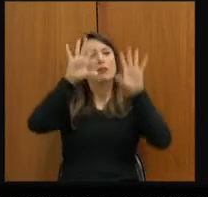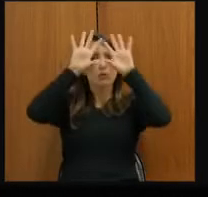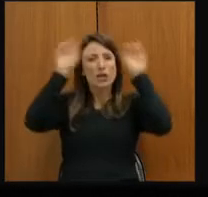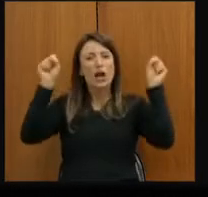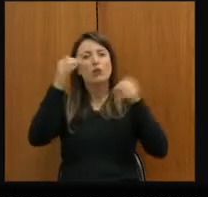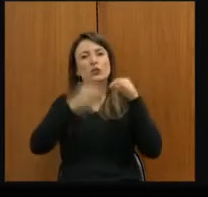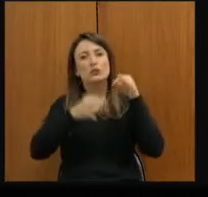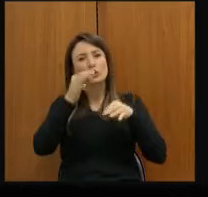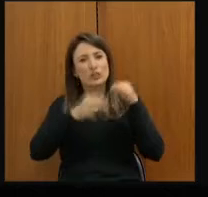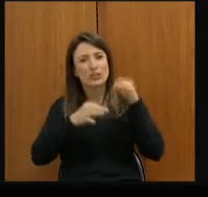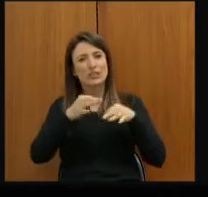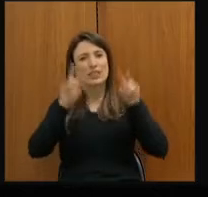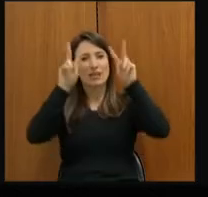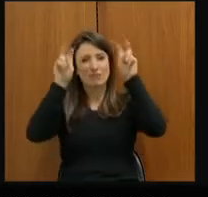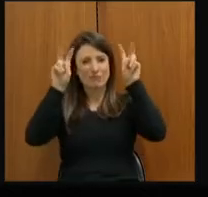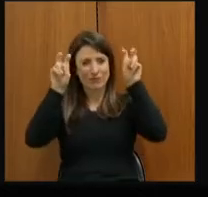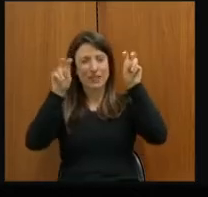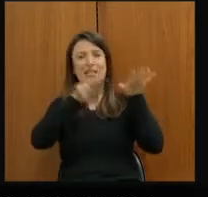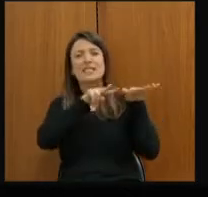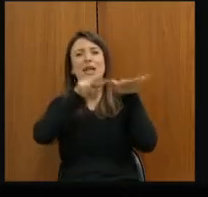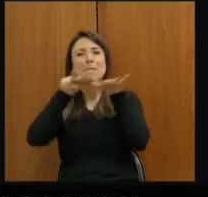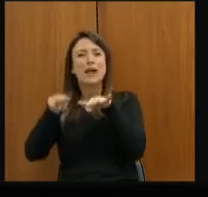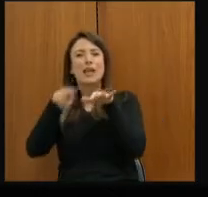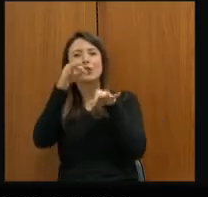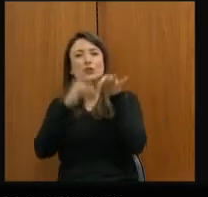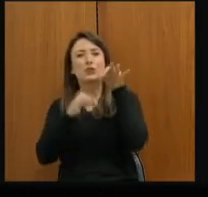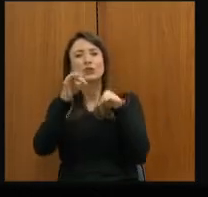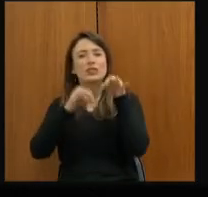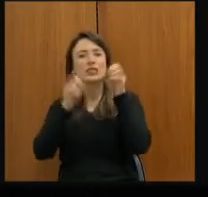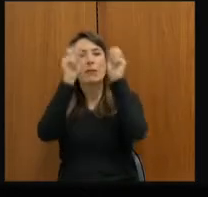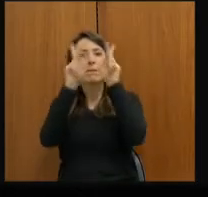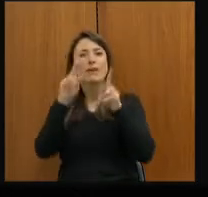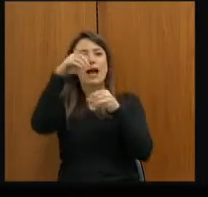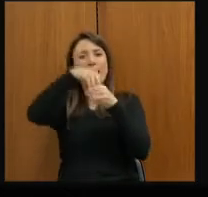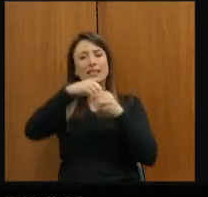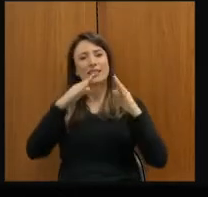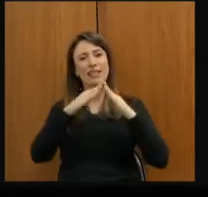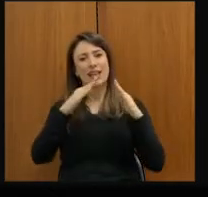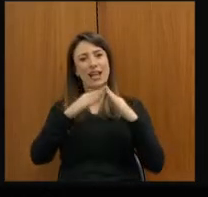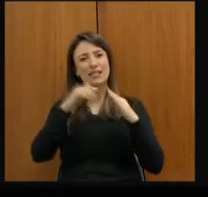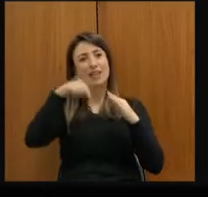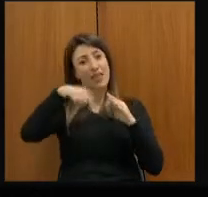a semana da Justiça pela paz em casa neste mês de agosto 2001